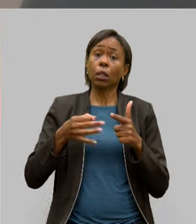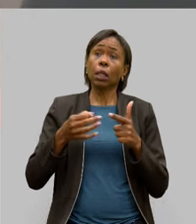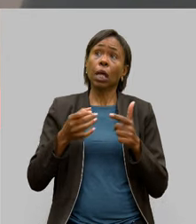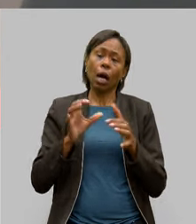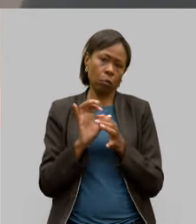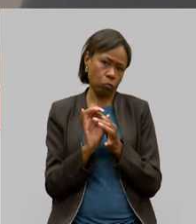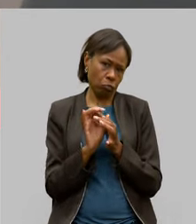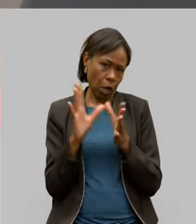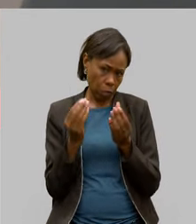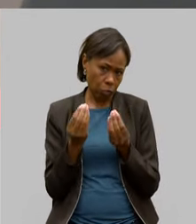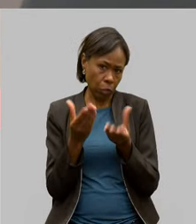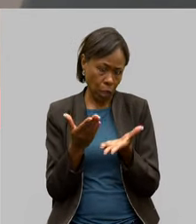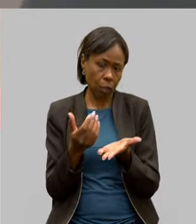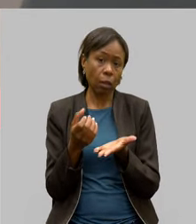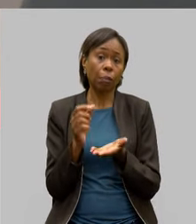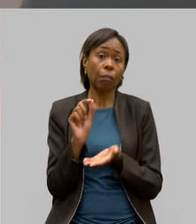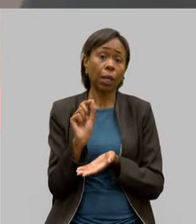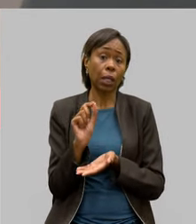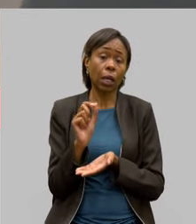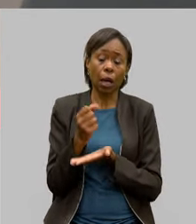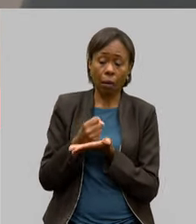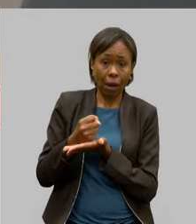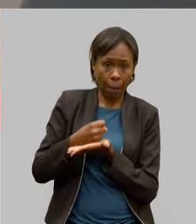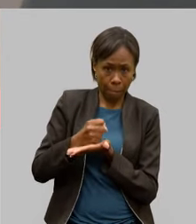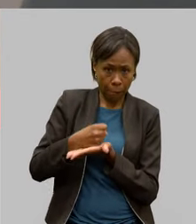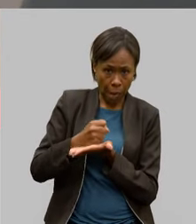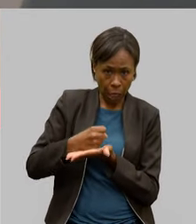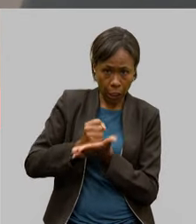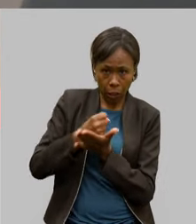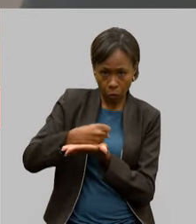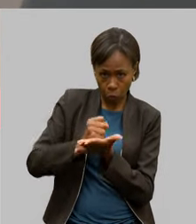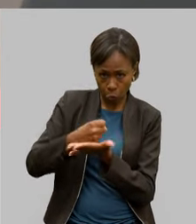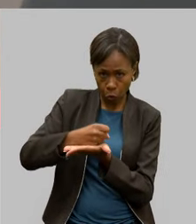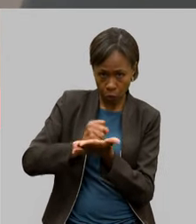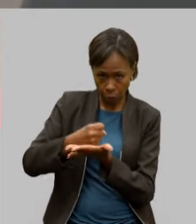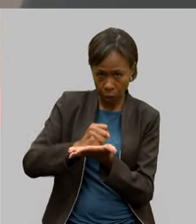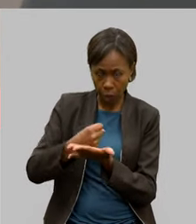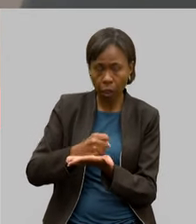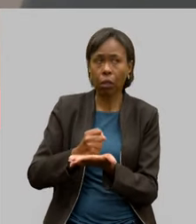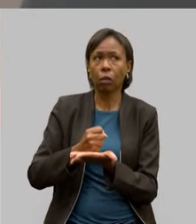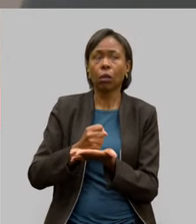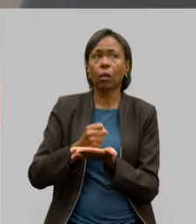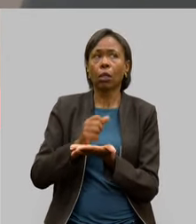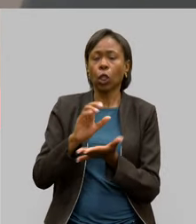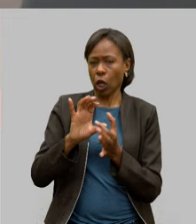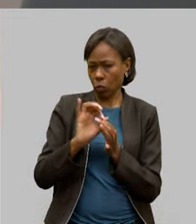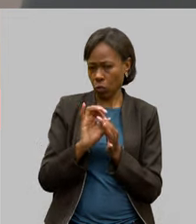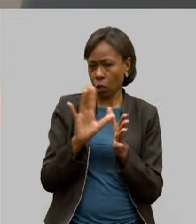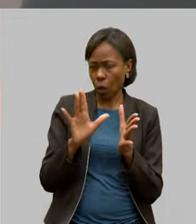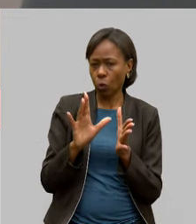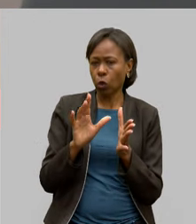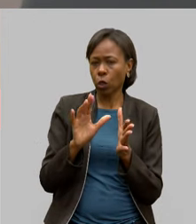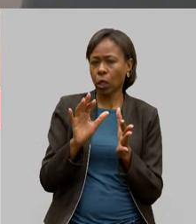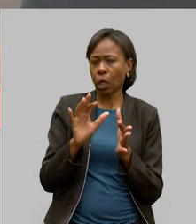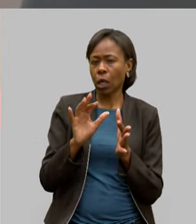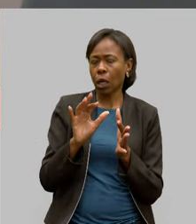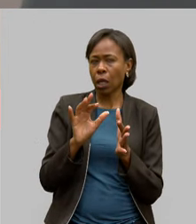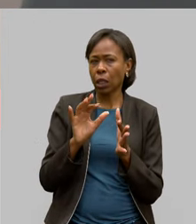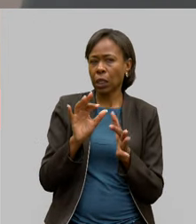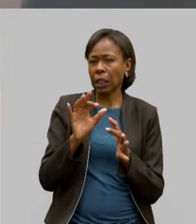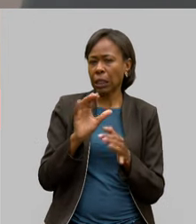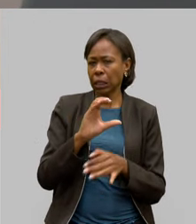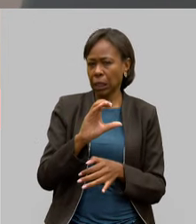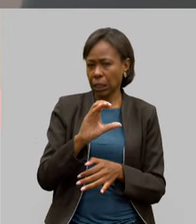para farmácia de manipulação e já houve também a concessão de autorizações civis de eh para cultivo